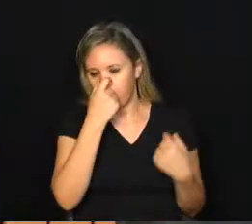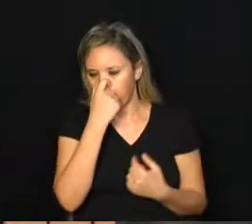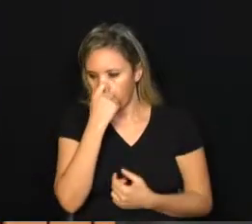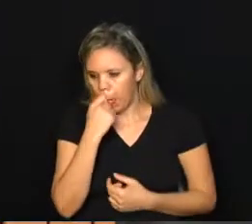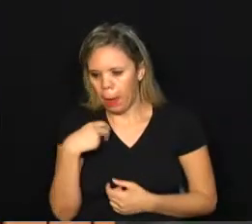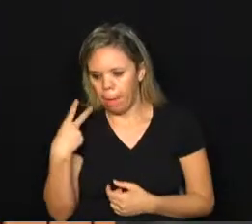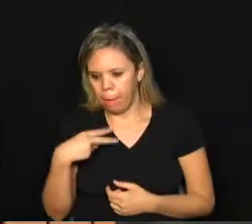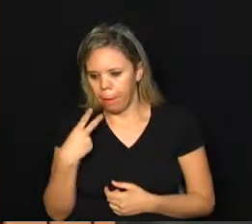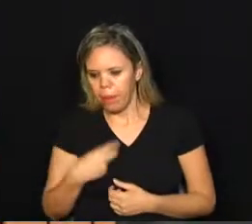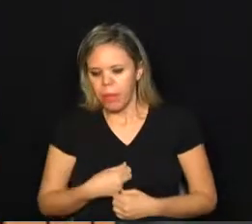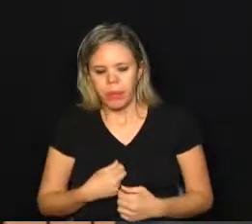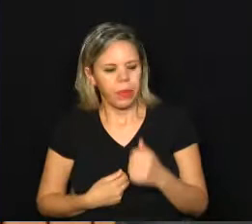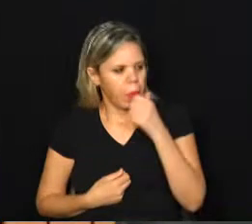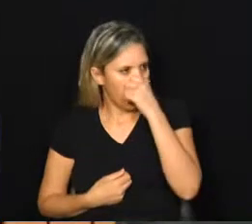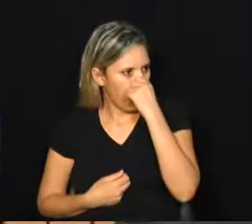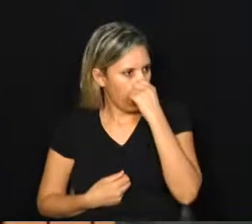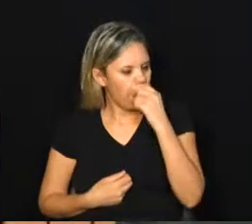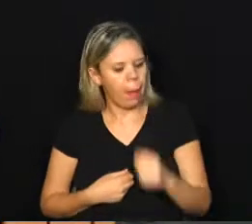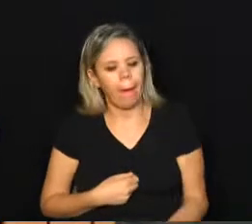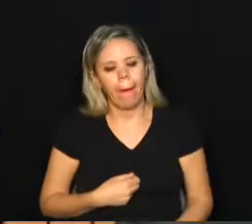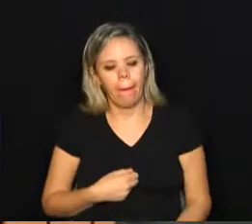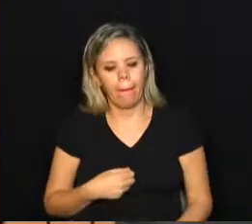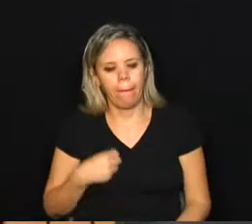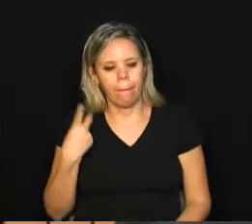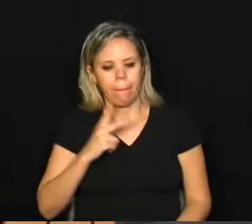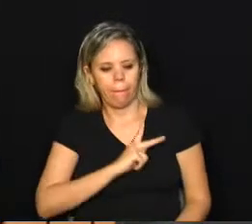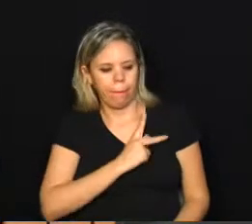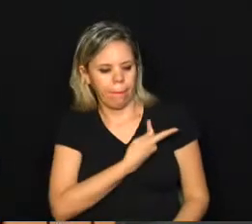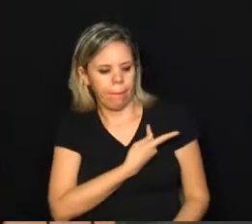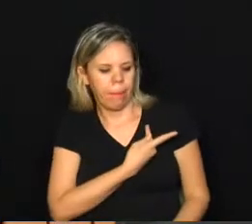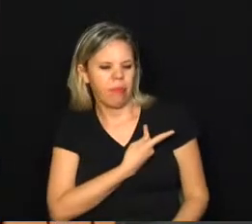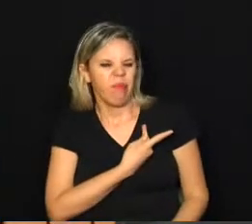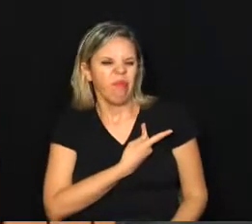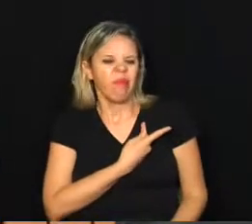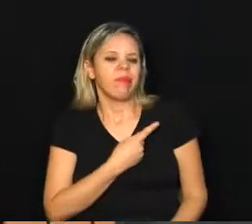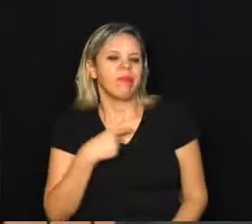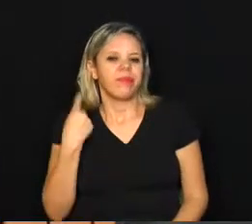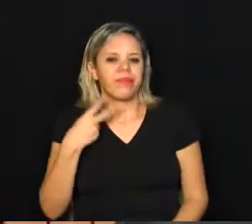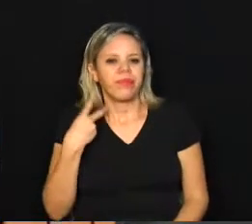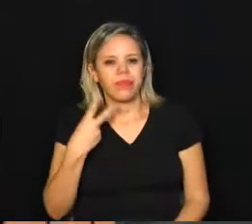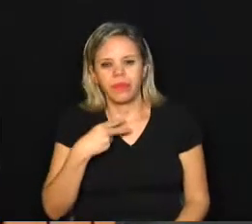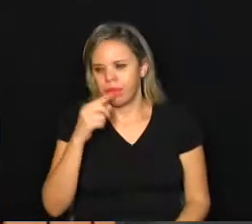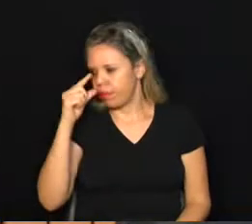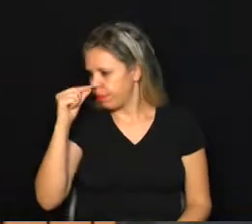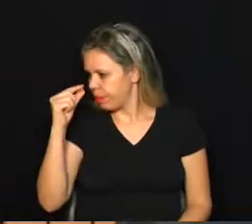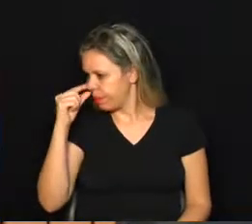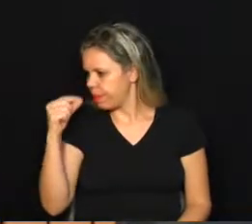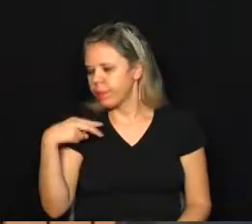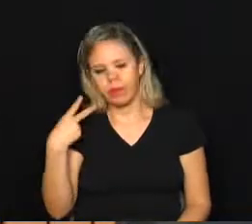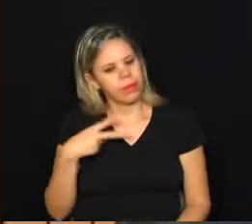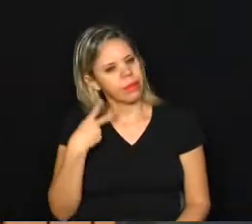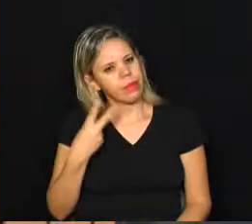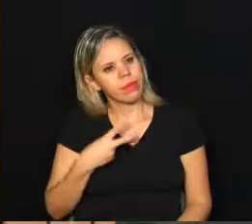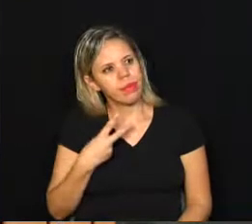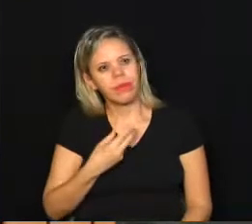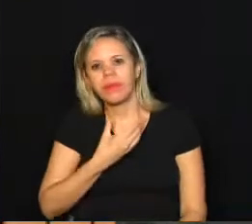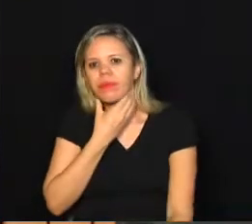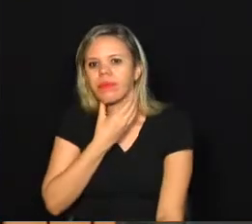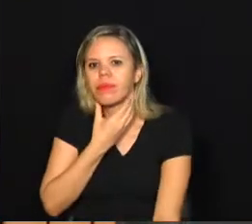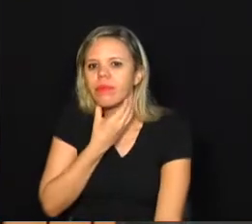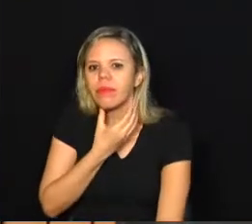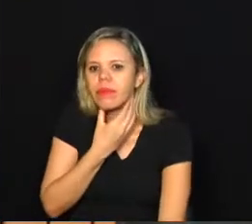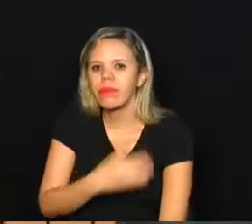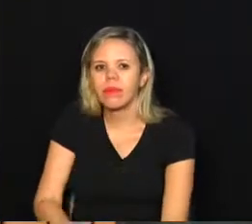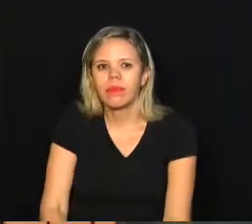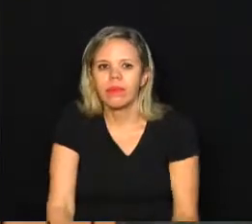o vereador Paulo Haddad, o vereador Arnaldo Salvetti e o vereador Carmo Luiz.